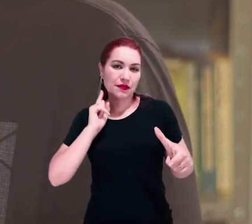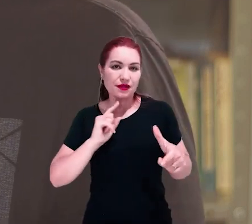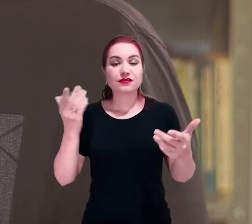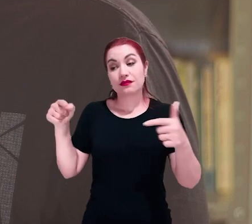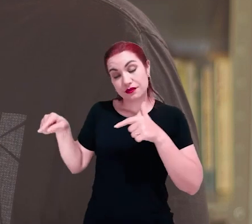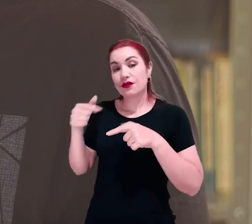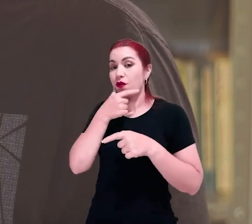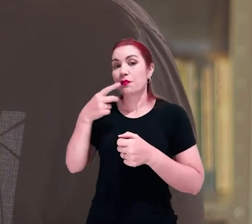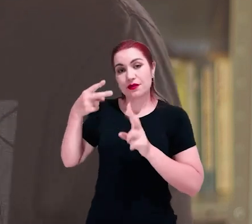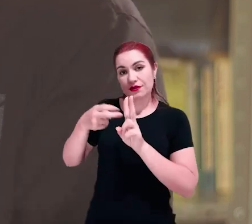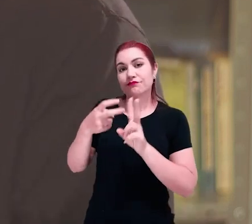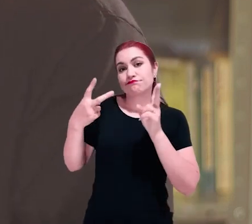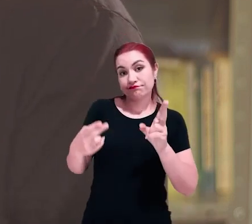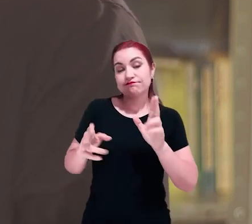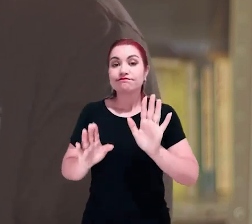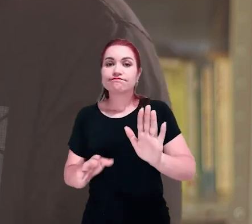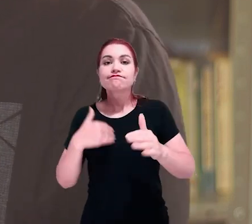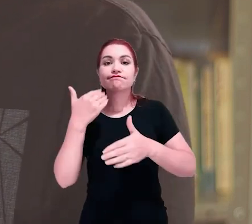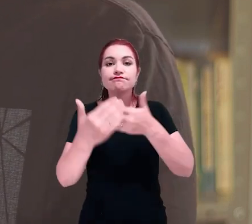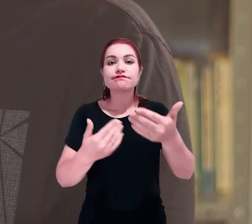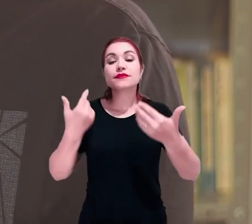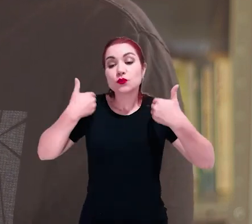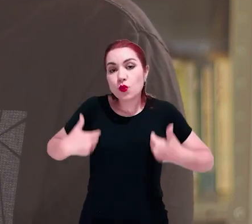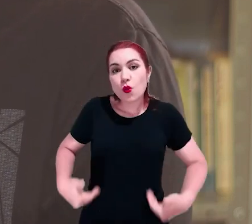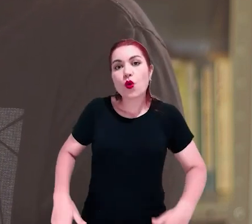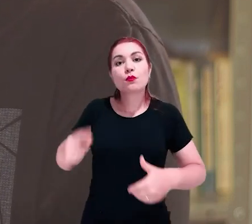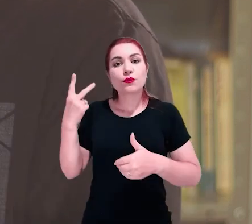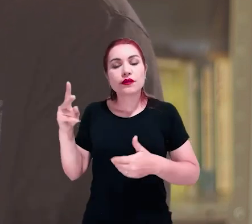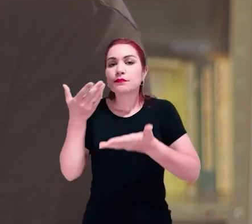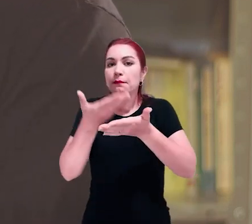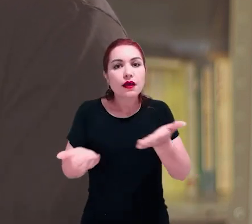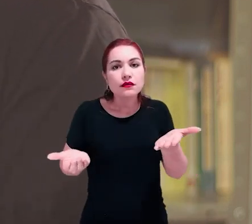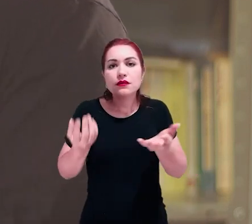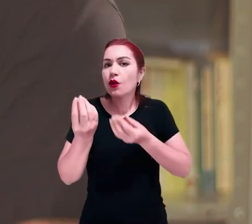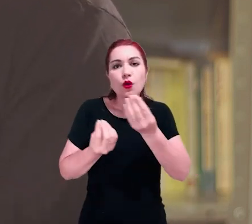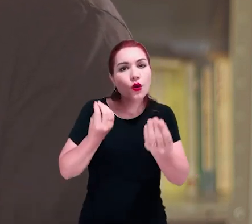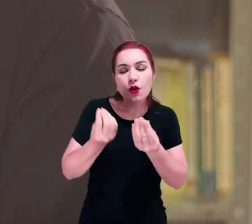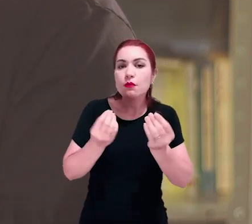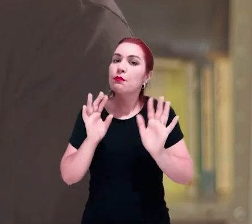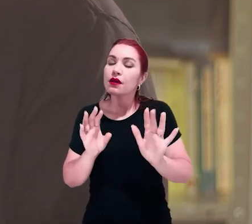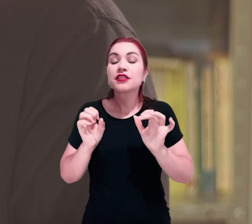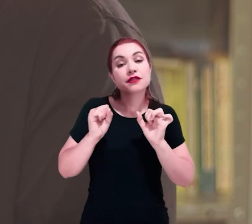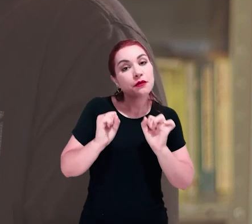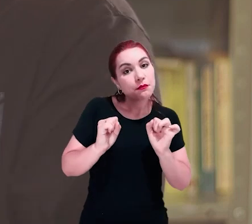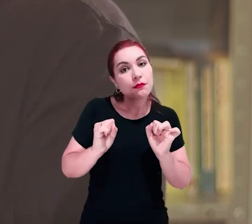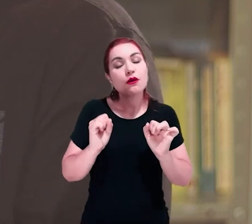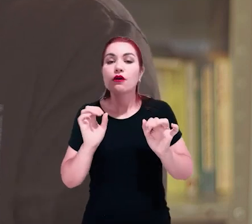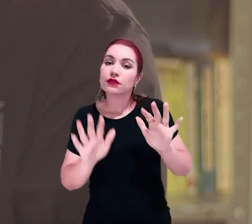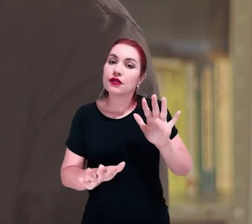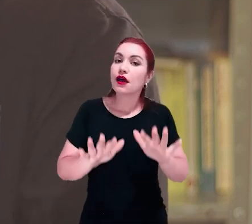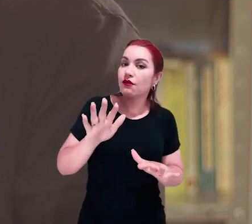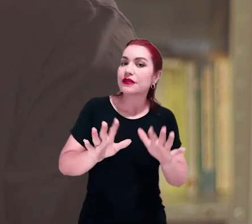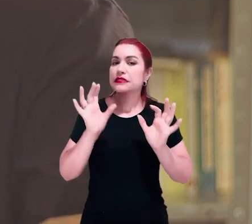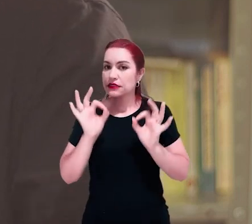com Cepé. Só que aí se perde o corpo de Cepé. E aí não se sabe bem como, mas provavelmente aí, pegando o provável,